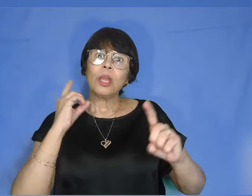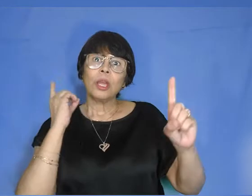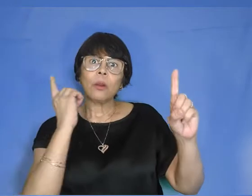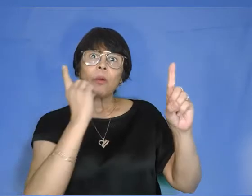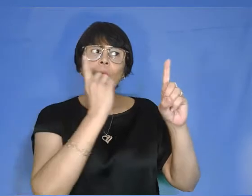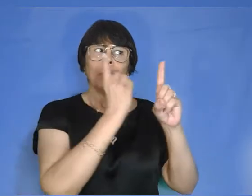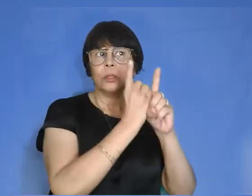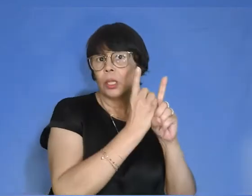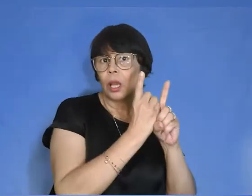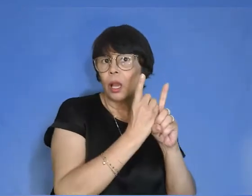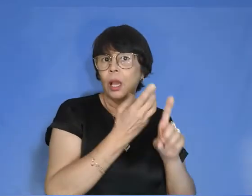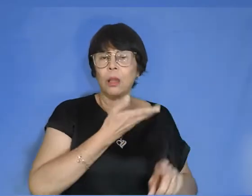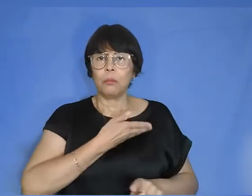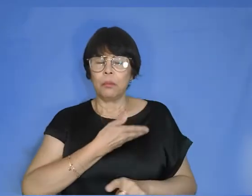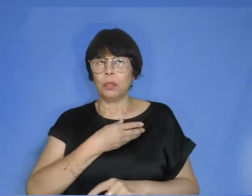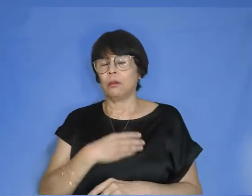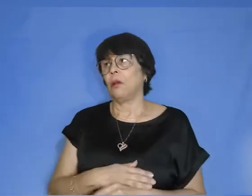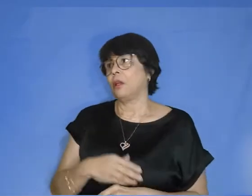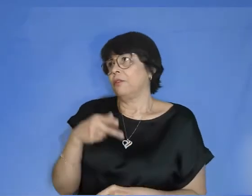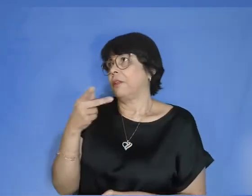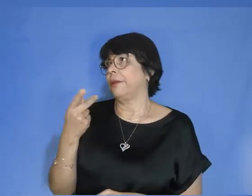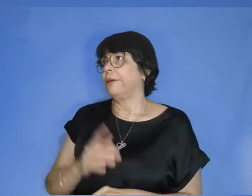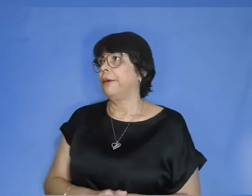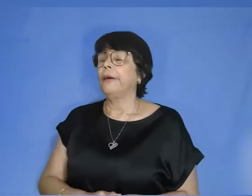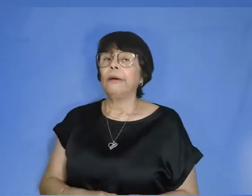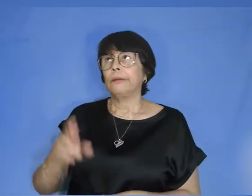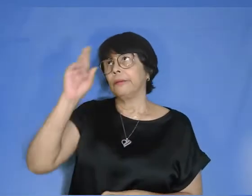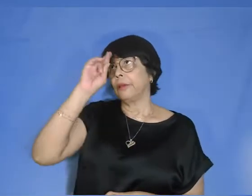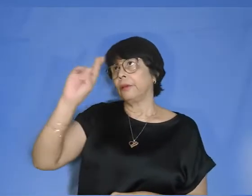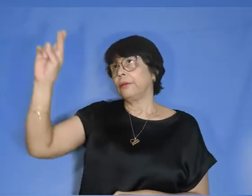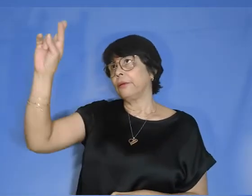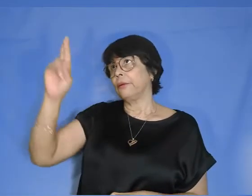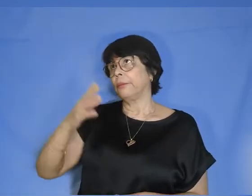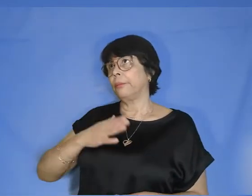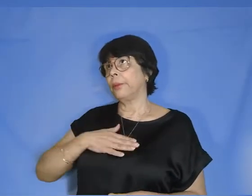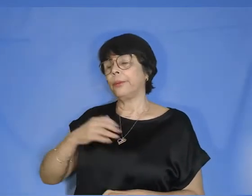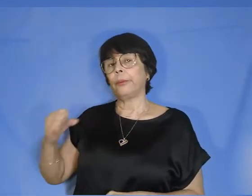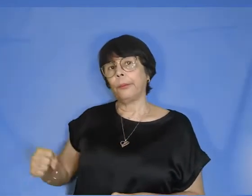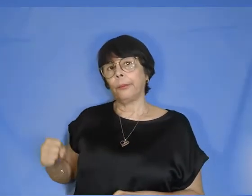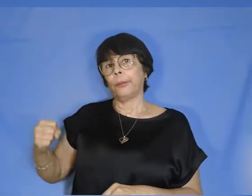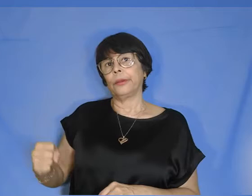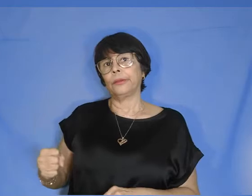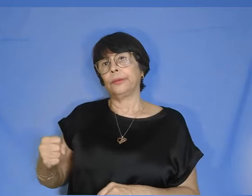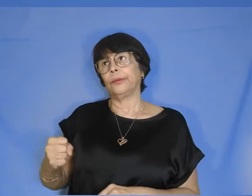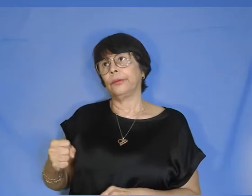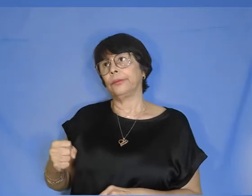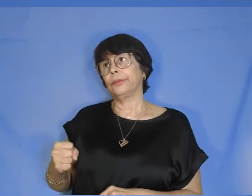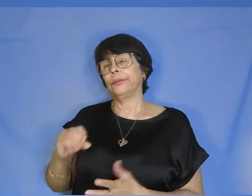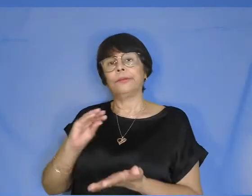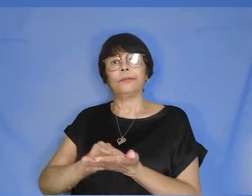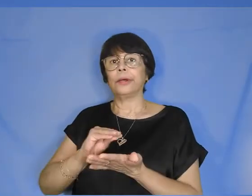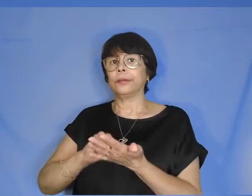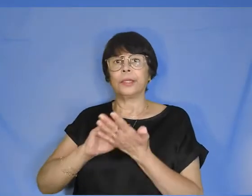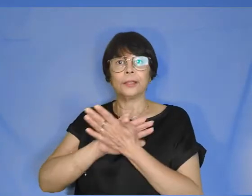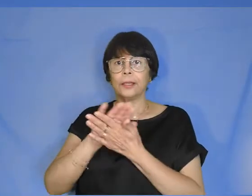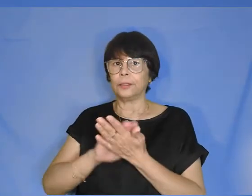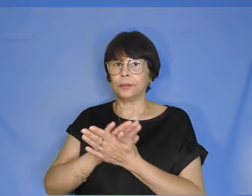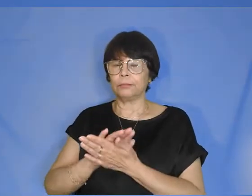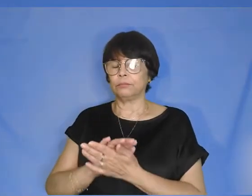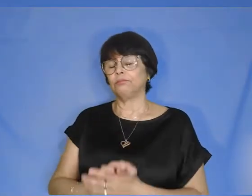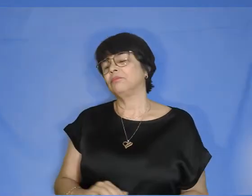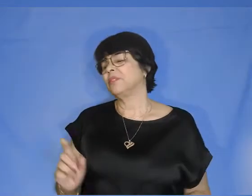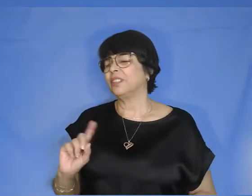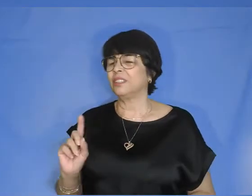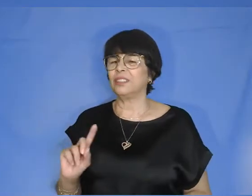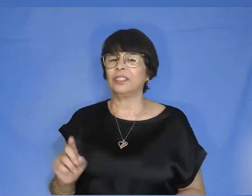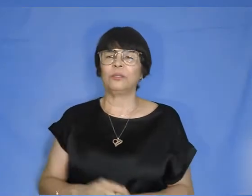pastor e nada me faltará? O seu louvor estará sempre nos meus lábios. Se o Senhor não vigiar a casa, lógico que não é esse tipo de coisa que Paulo